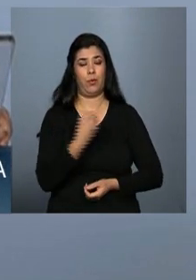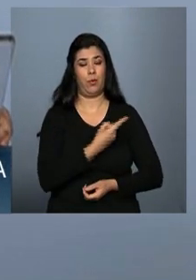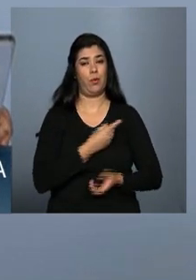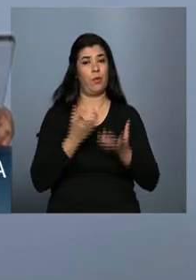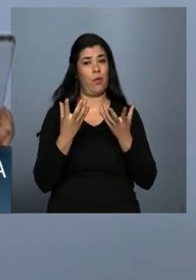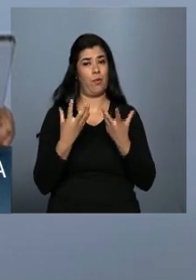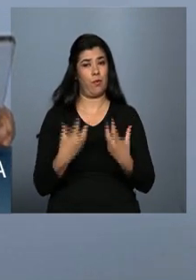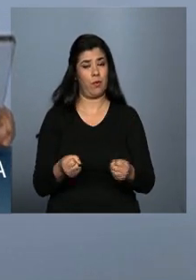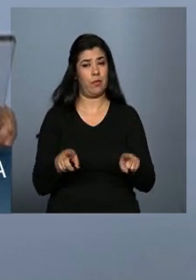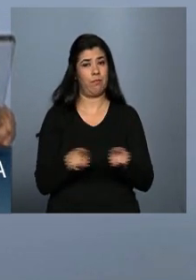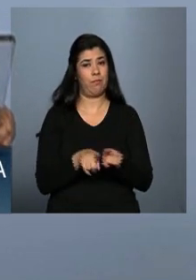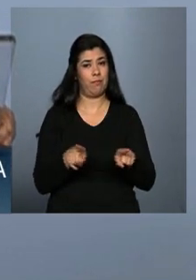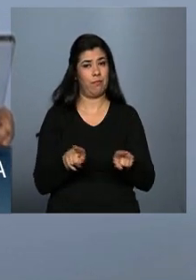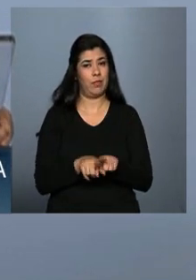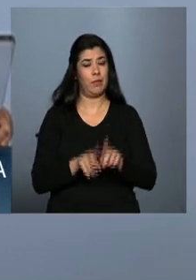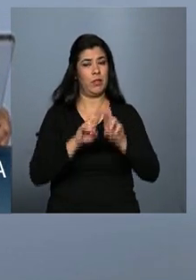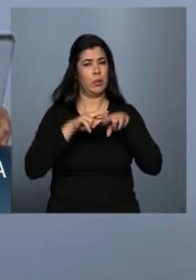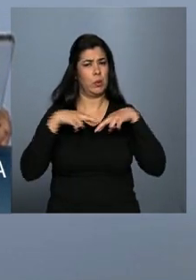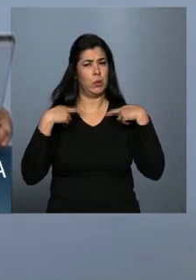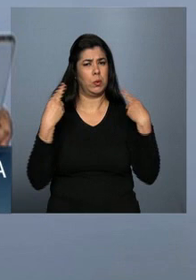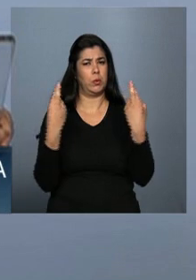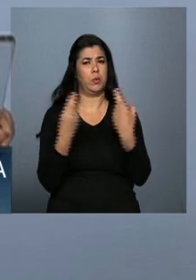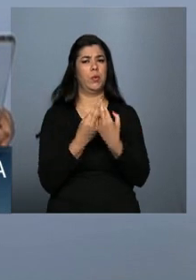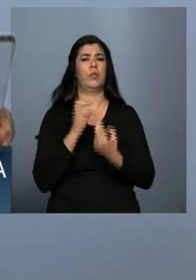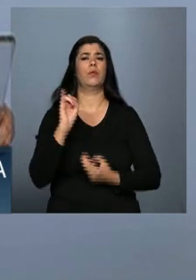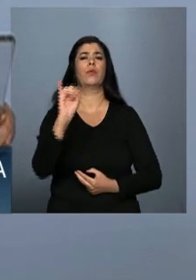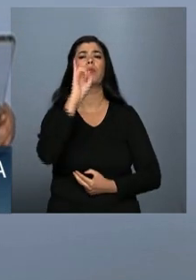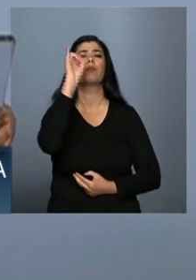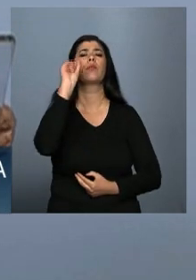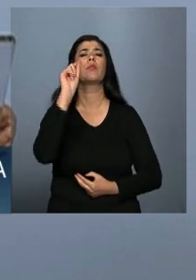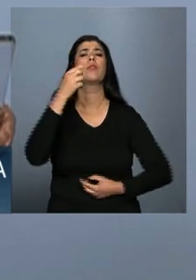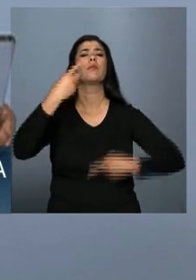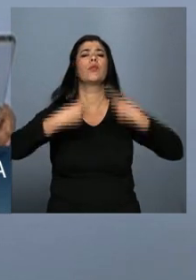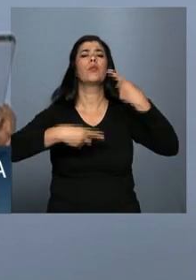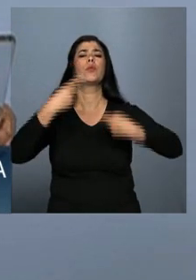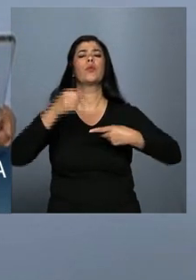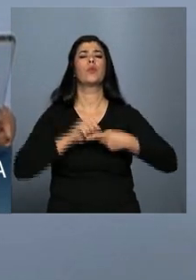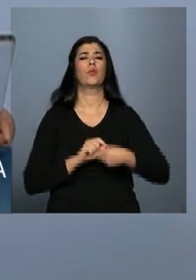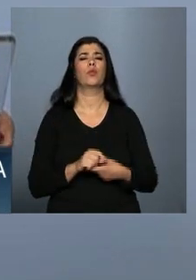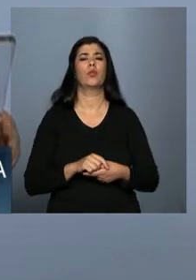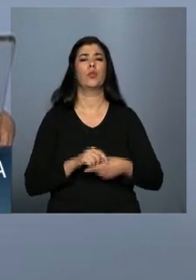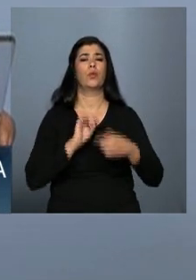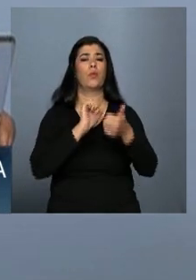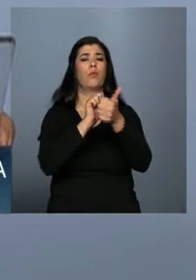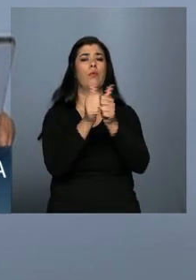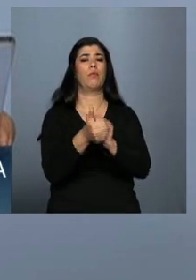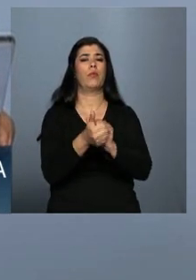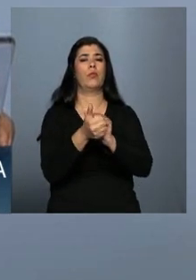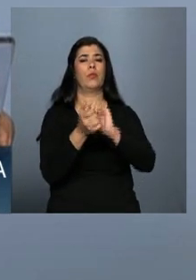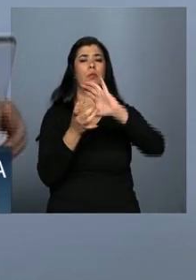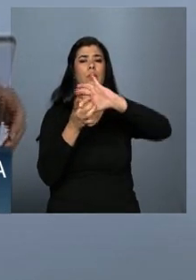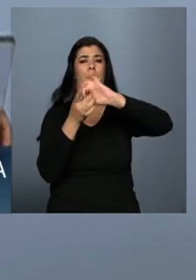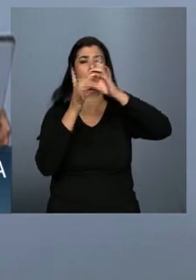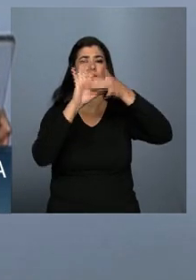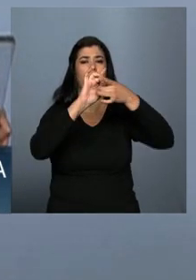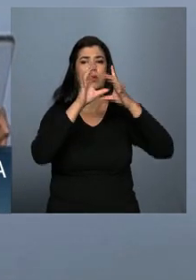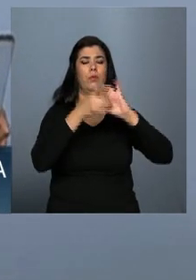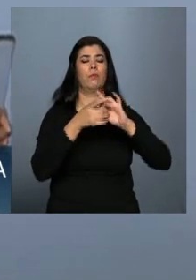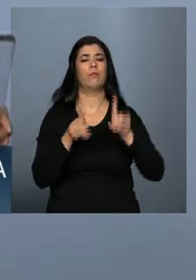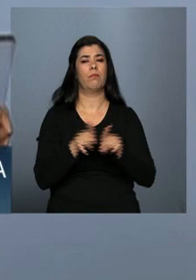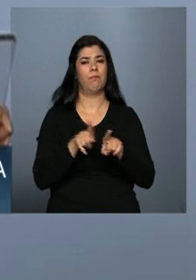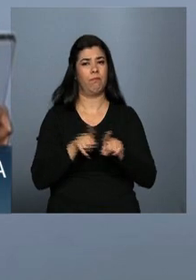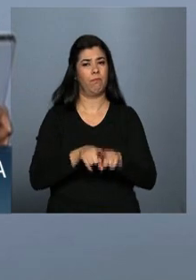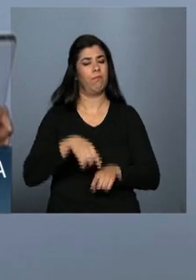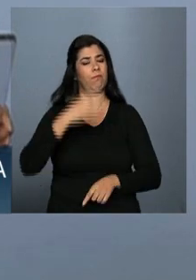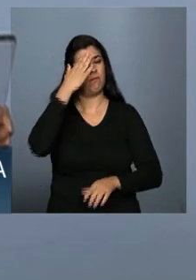vamos fazer uma grande reunião a respeito das Olimpíadas. Vocês podem ter certeza,